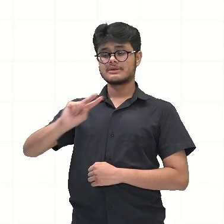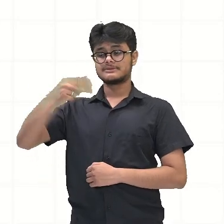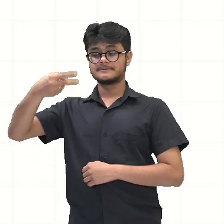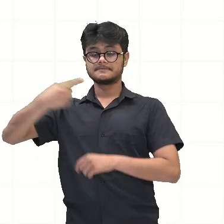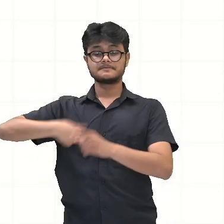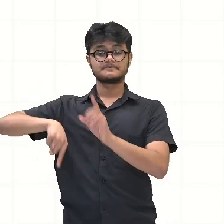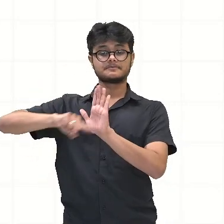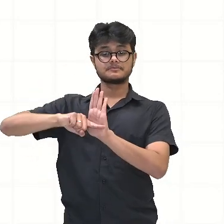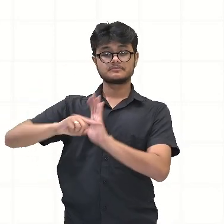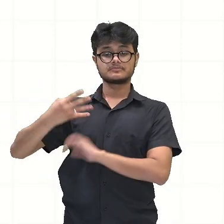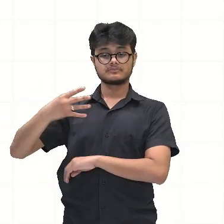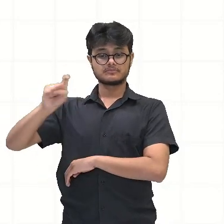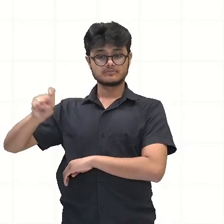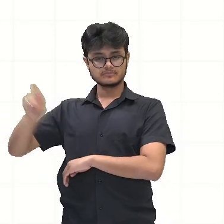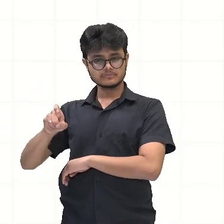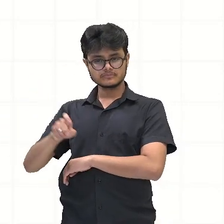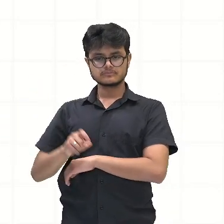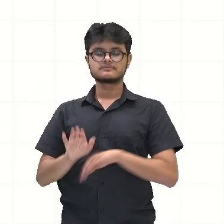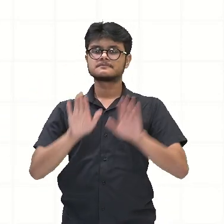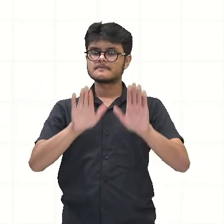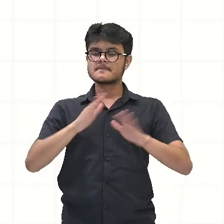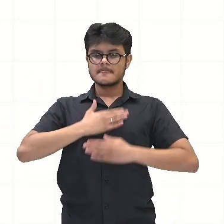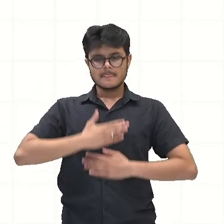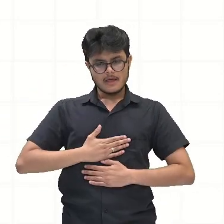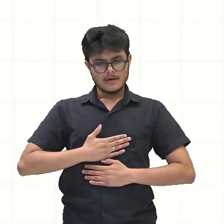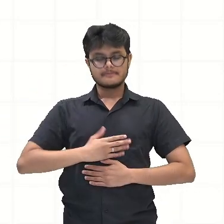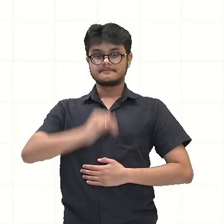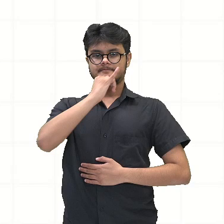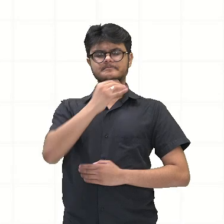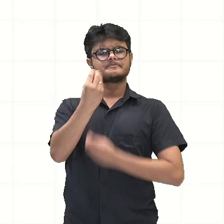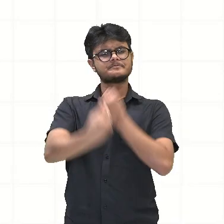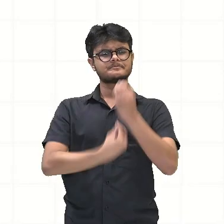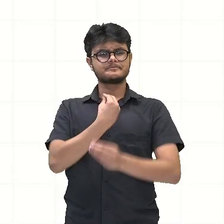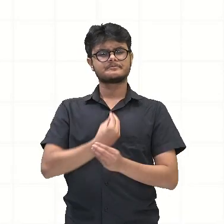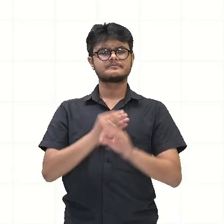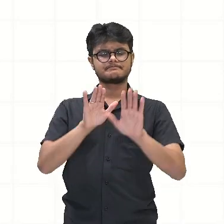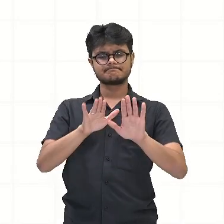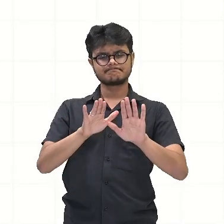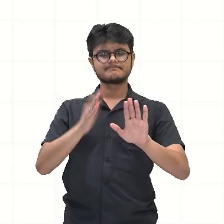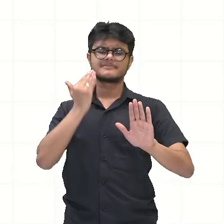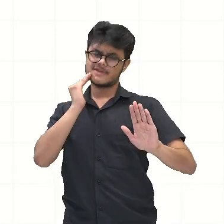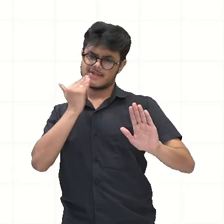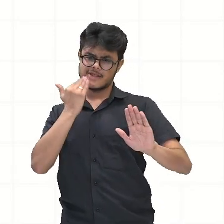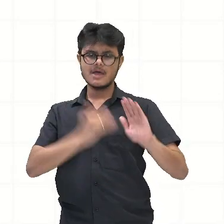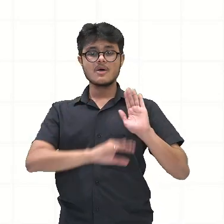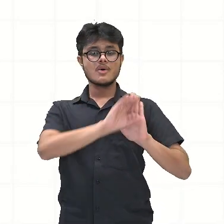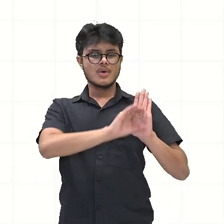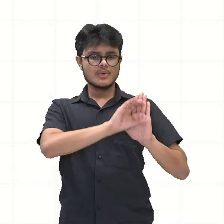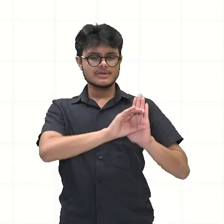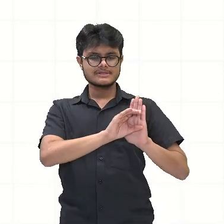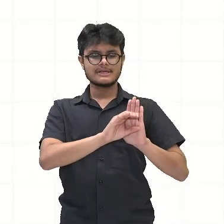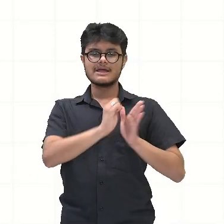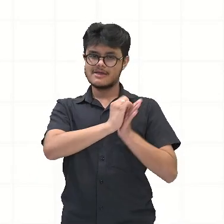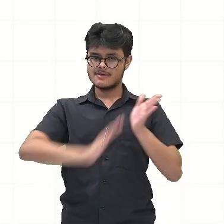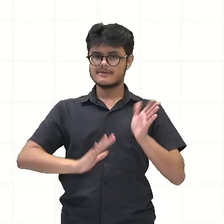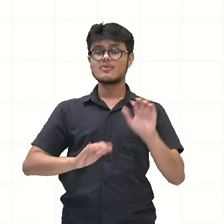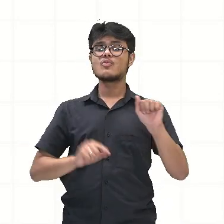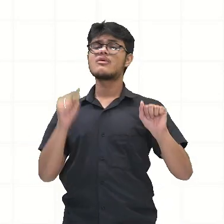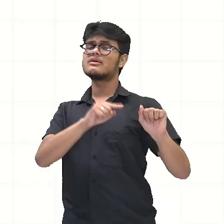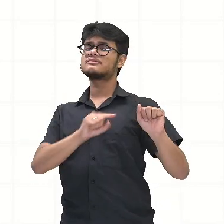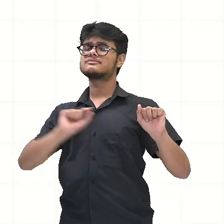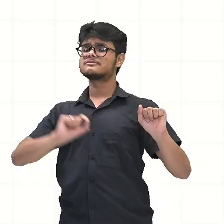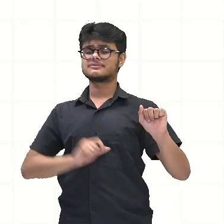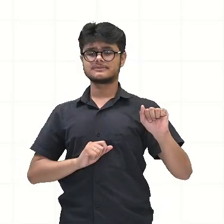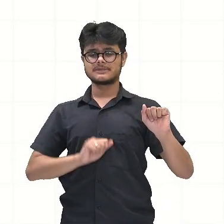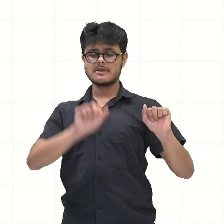4x. Só para antes de desesperar, vamos ver se a gente compreendeu o conceito. Quem é o valor do A, do